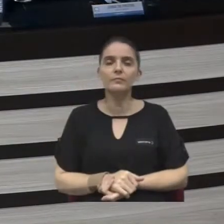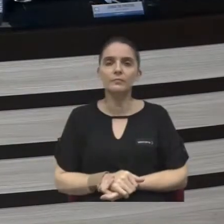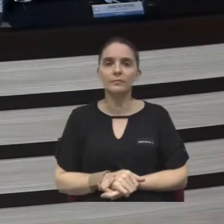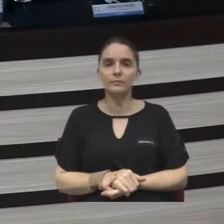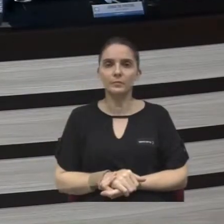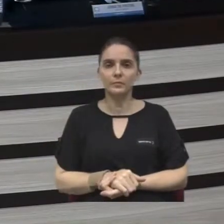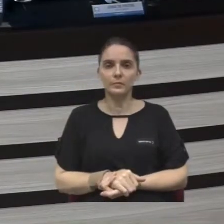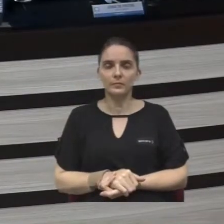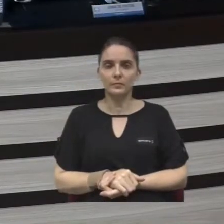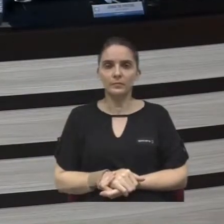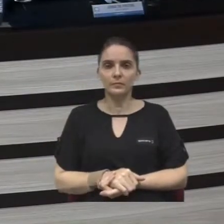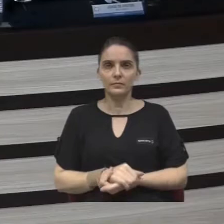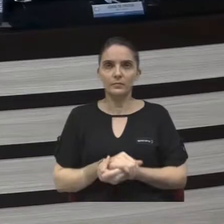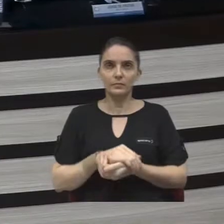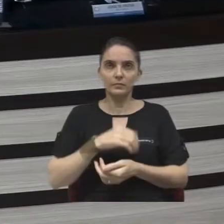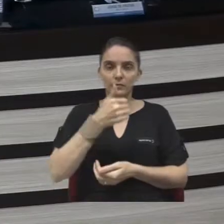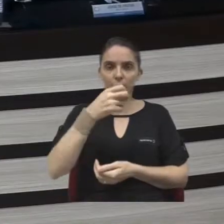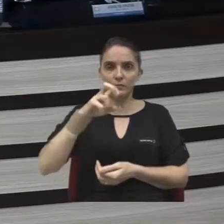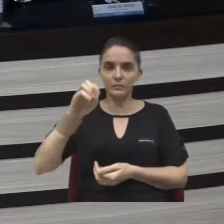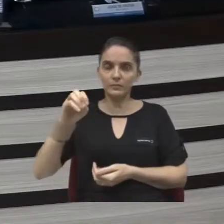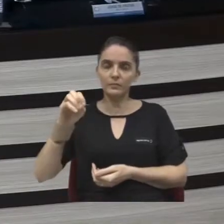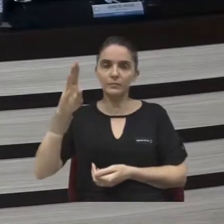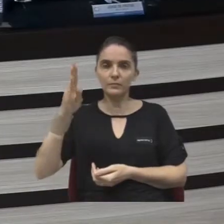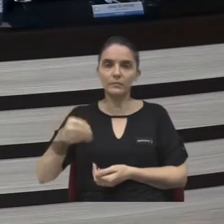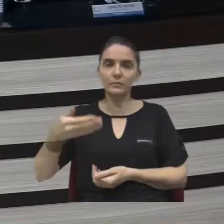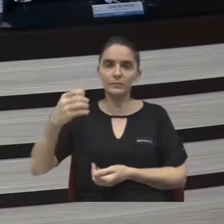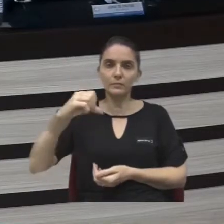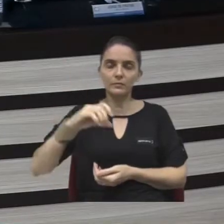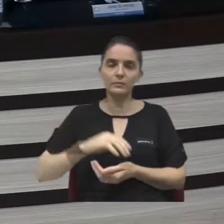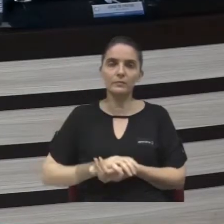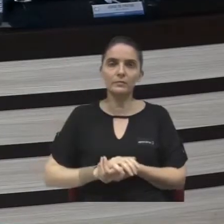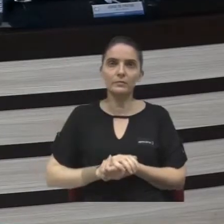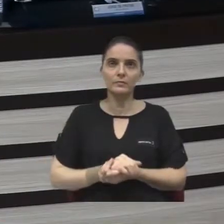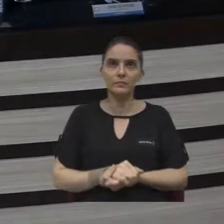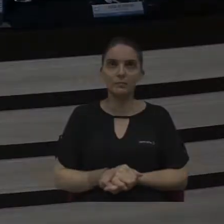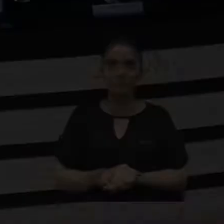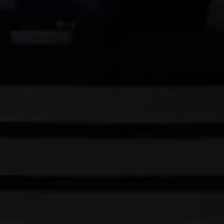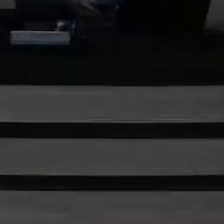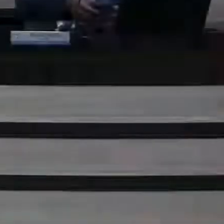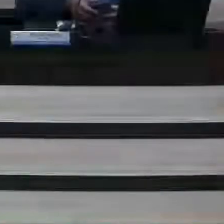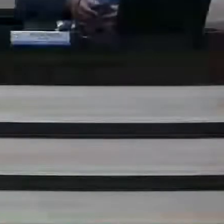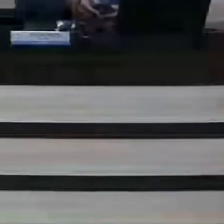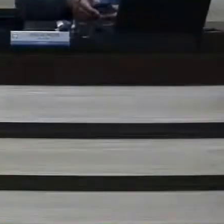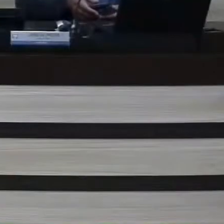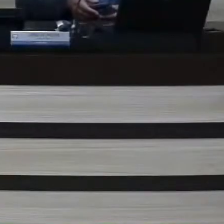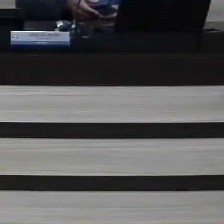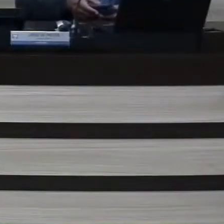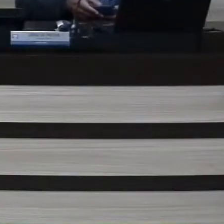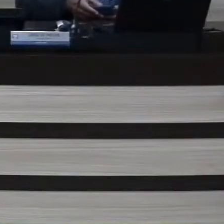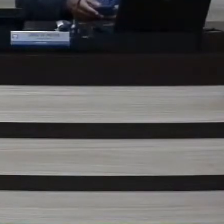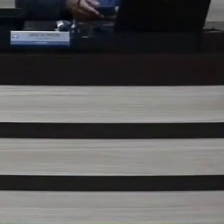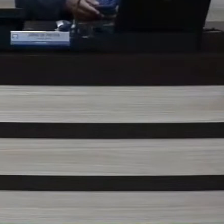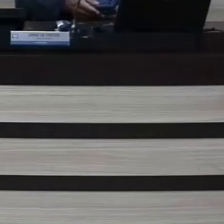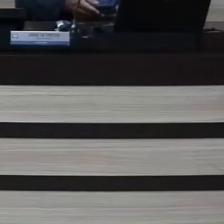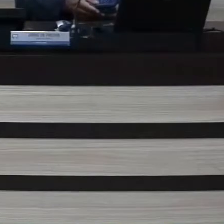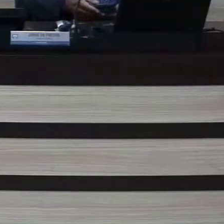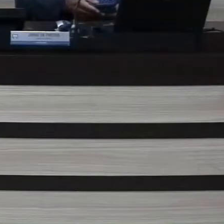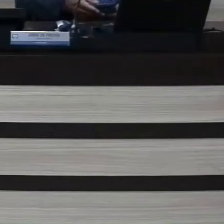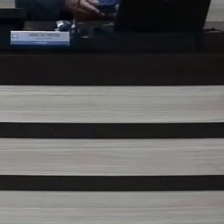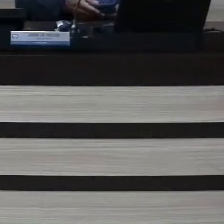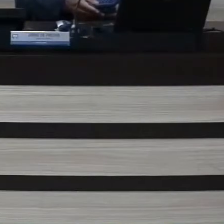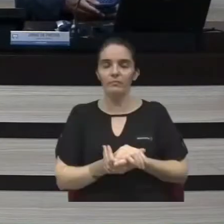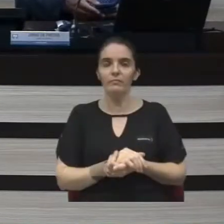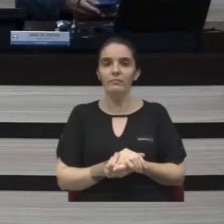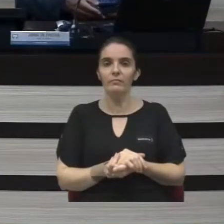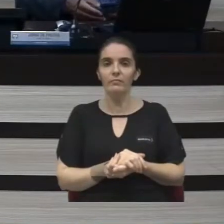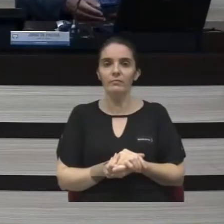Requerimento número 150/2019 requer Os trabalhos informações... estão suspensos por 1 minuto. Ou reabertos. Questão de ordem do